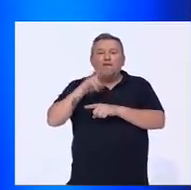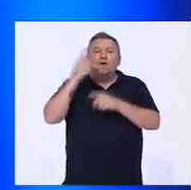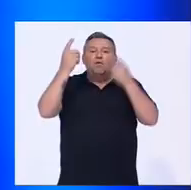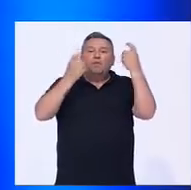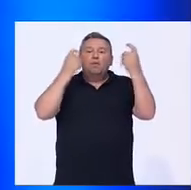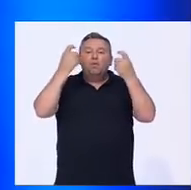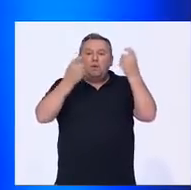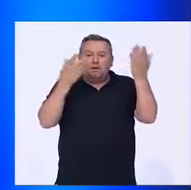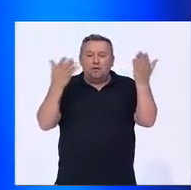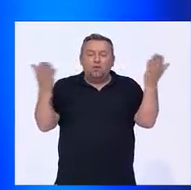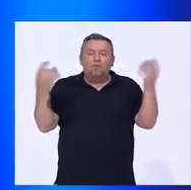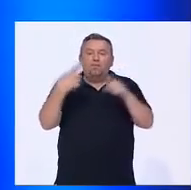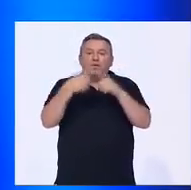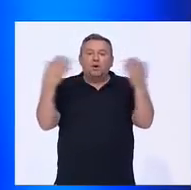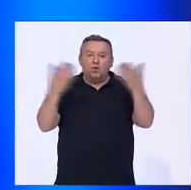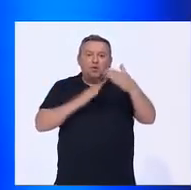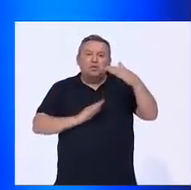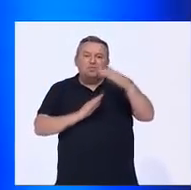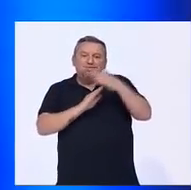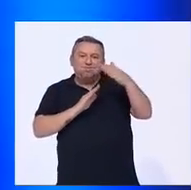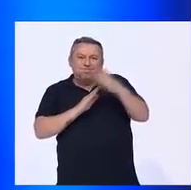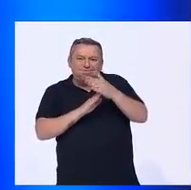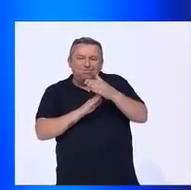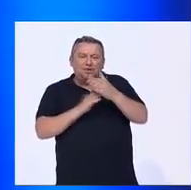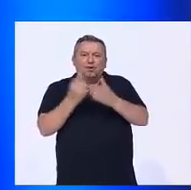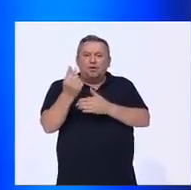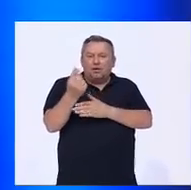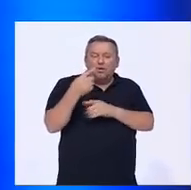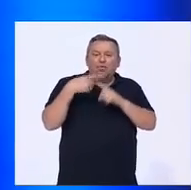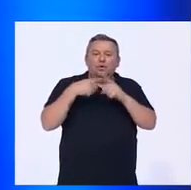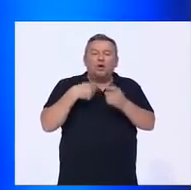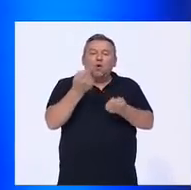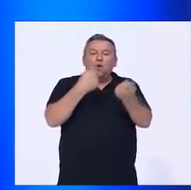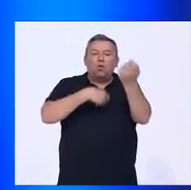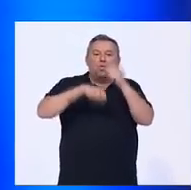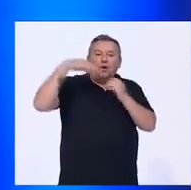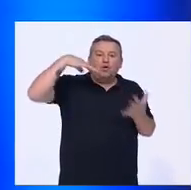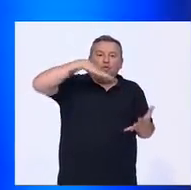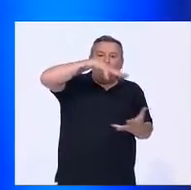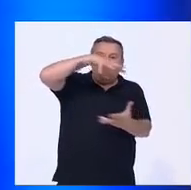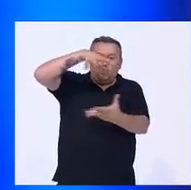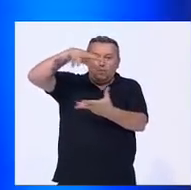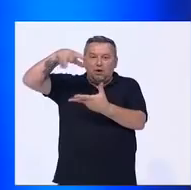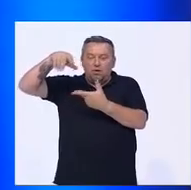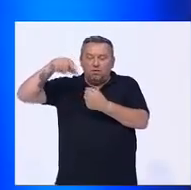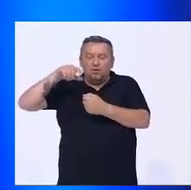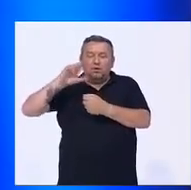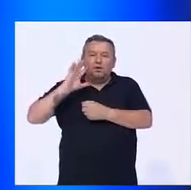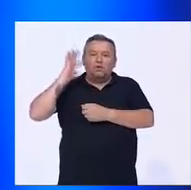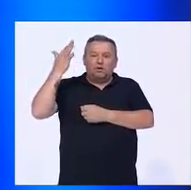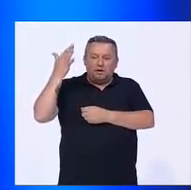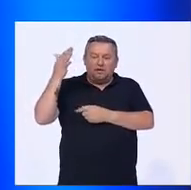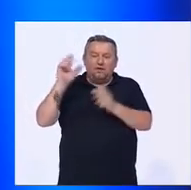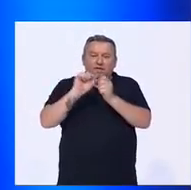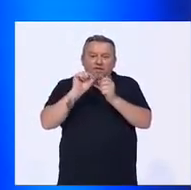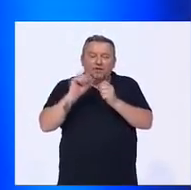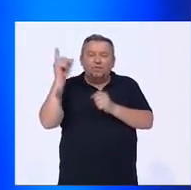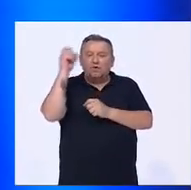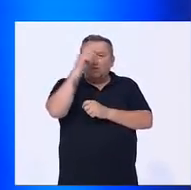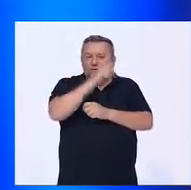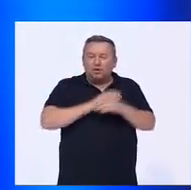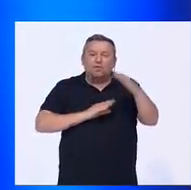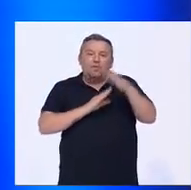Porque hoje as barreiras não tarifárias, o comércio global está cada vez mais protecionista, ela se levanta com isso, levanta uma barreira